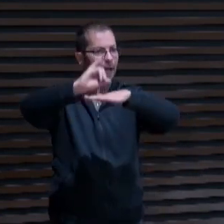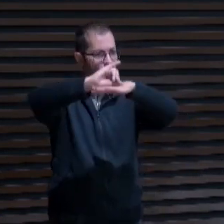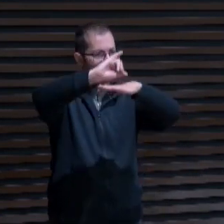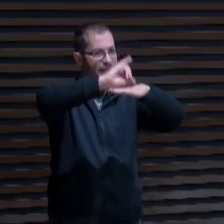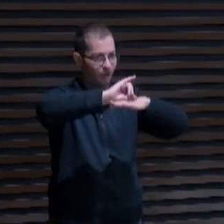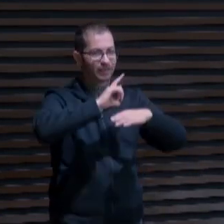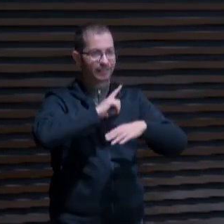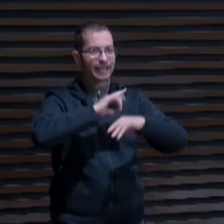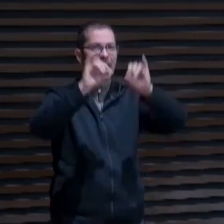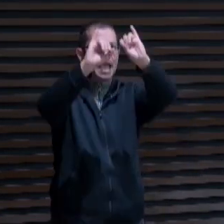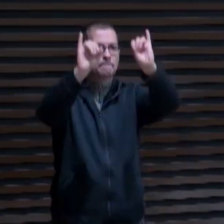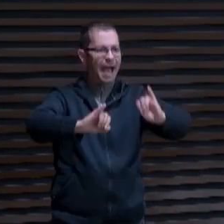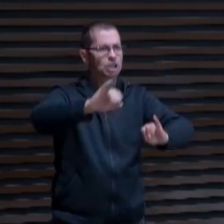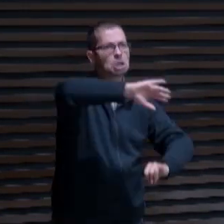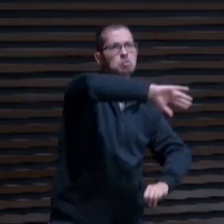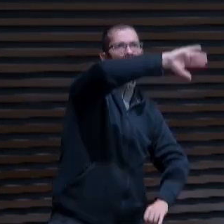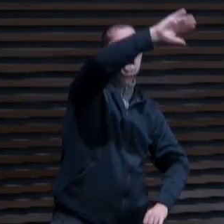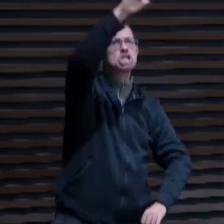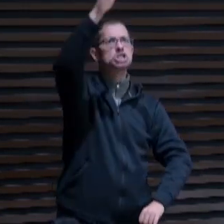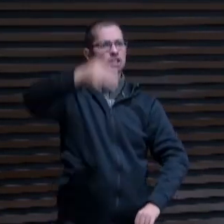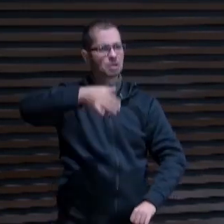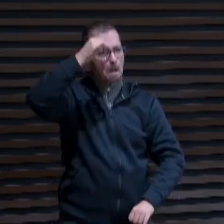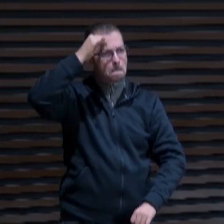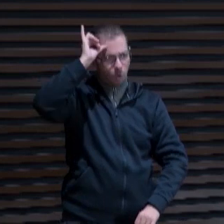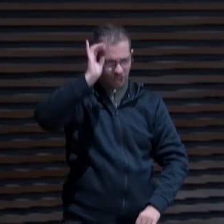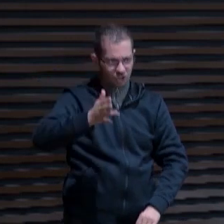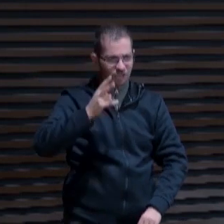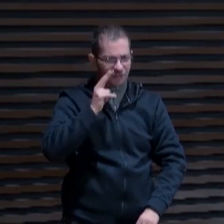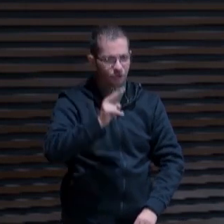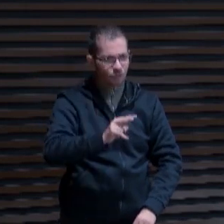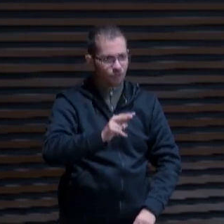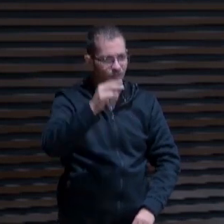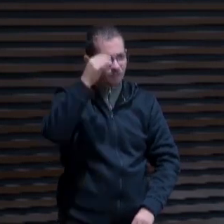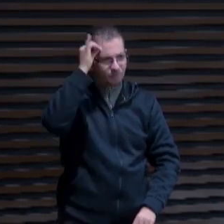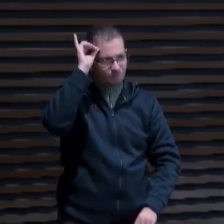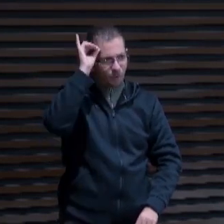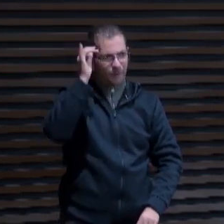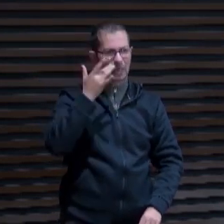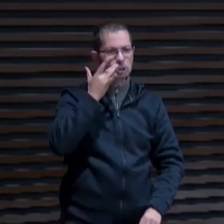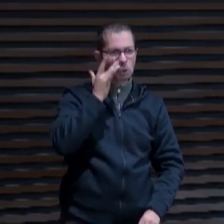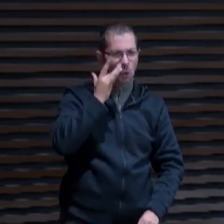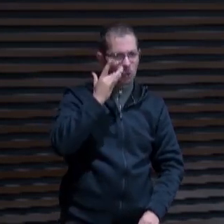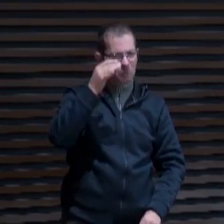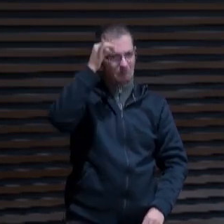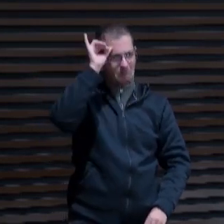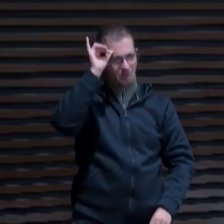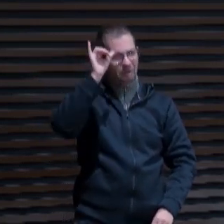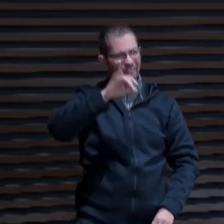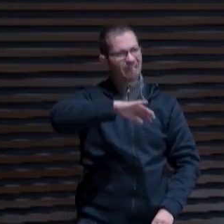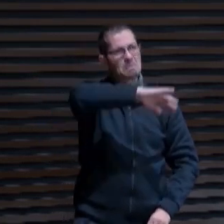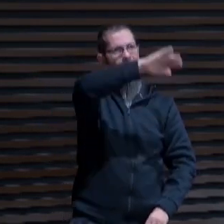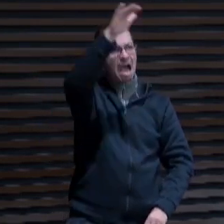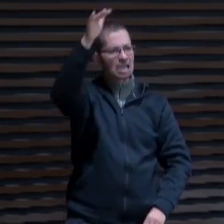justamente é a expressão do potencial do homem, da arrogância do homem, dele querer ser mais forte do que